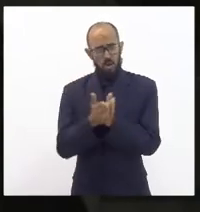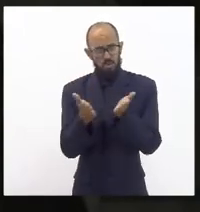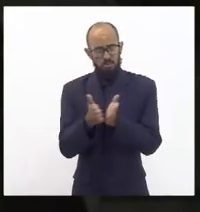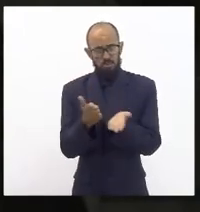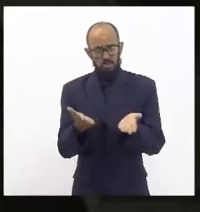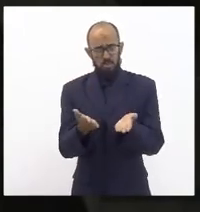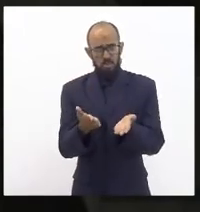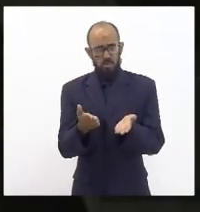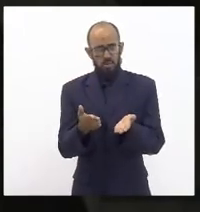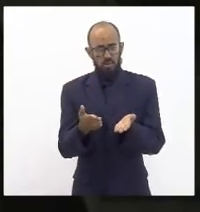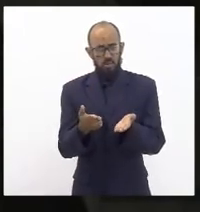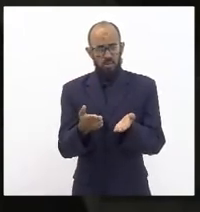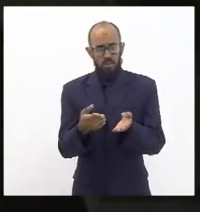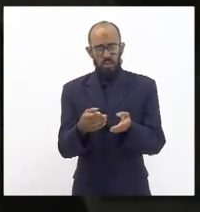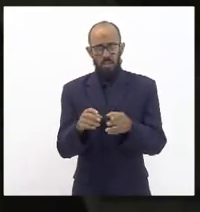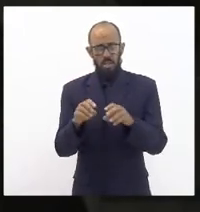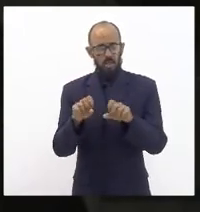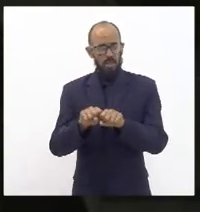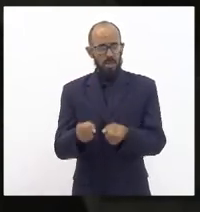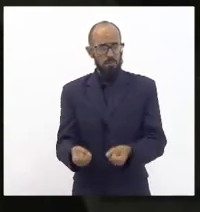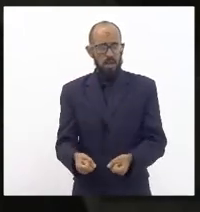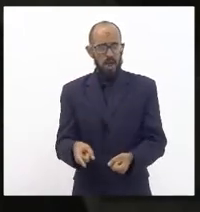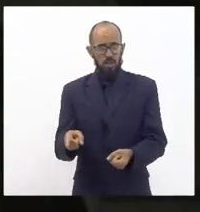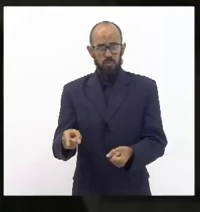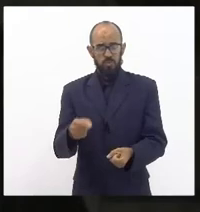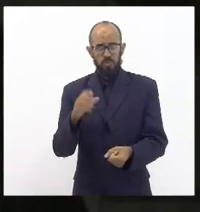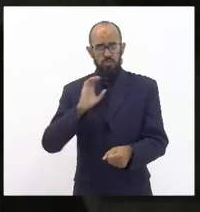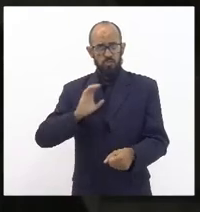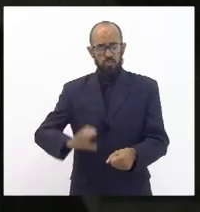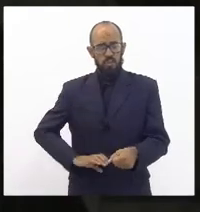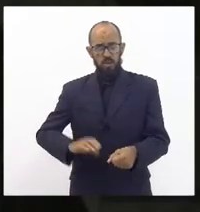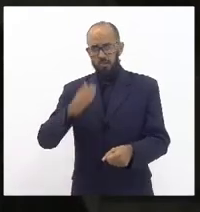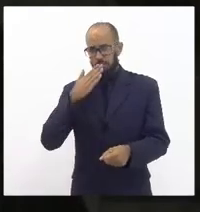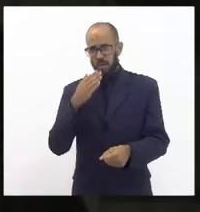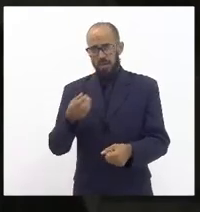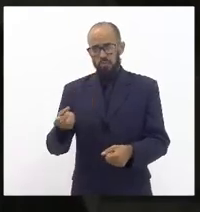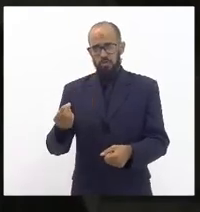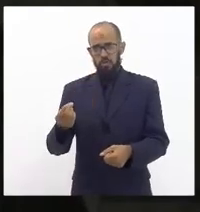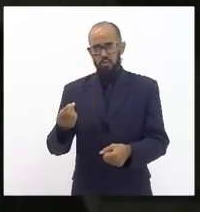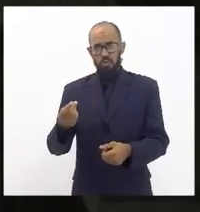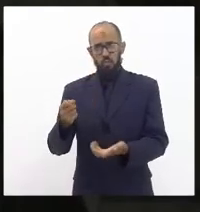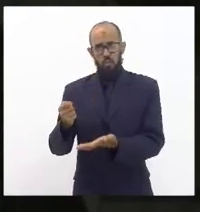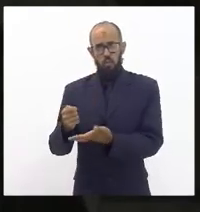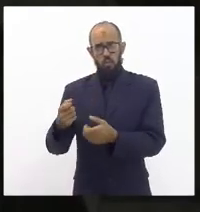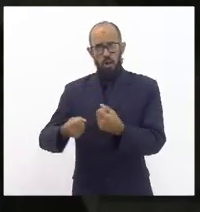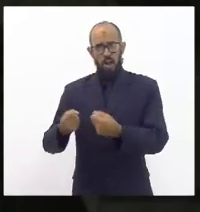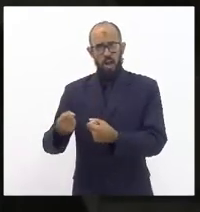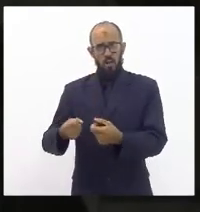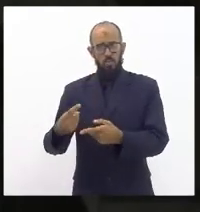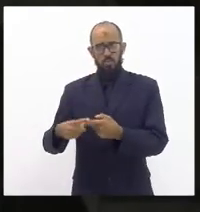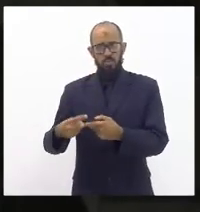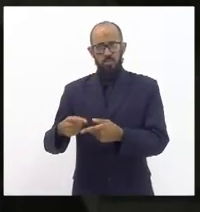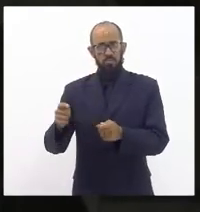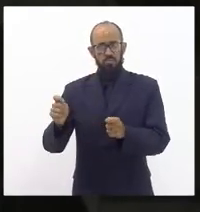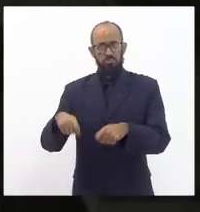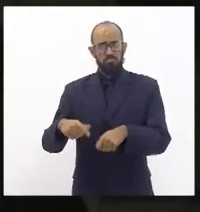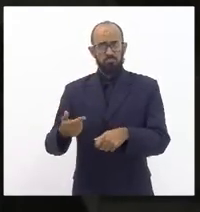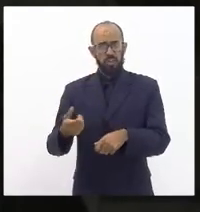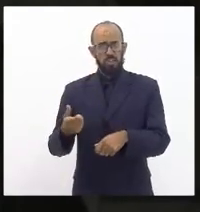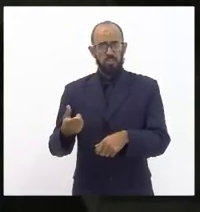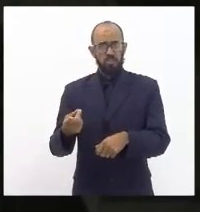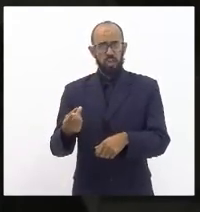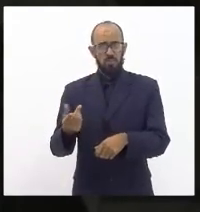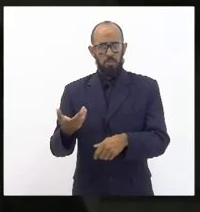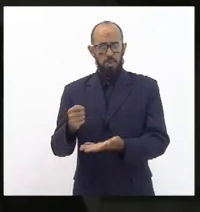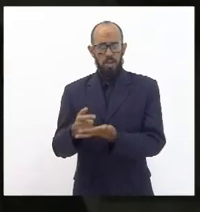Ele é depenado e o cidadão perde o carro porque eu não tenho dinheiro para pagar a retirada do reboque nem a estadia E